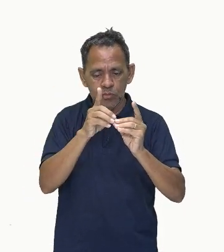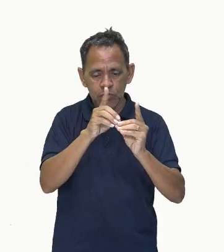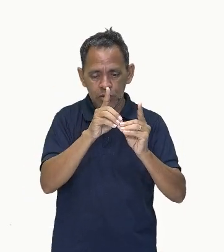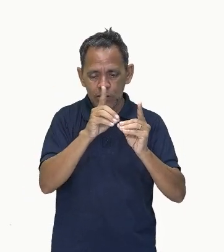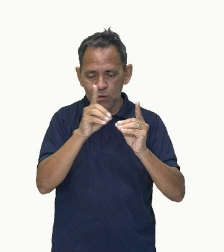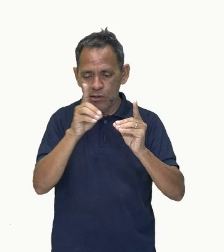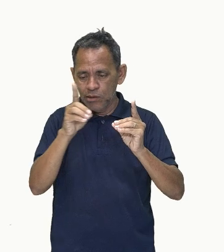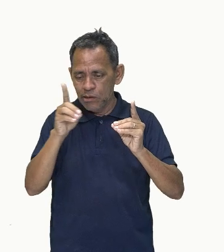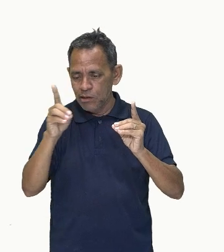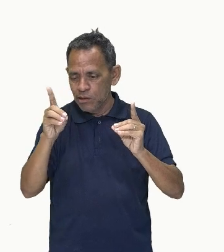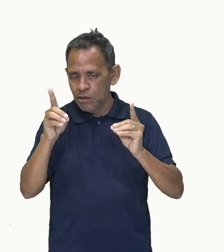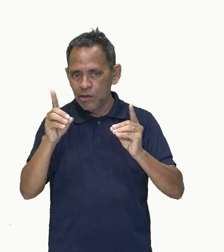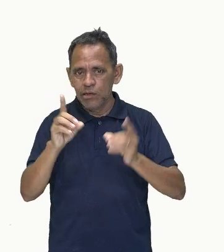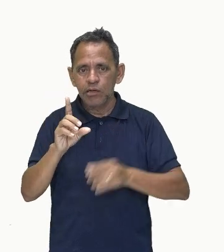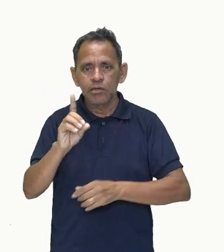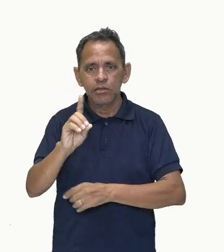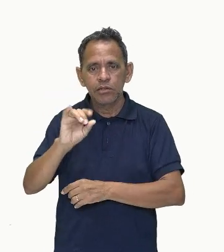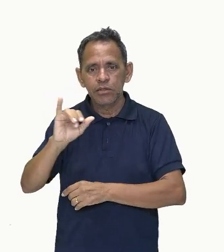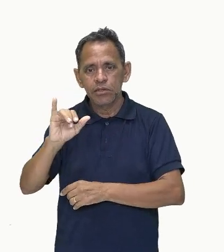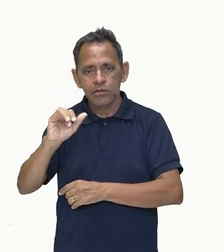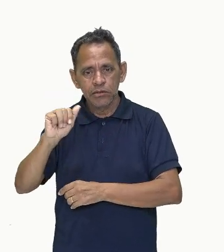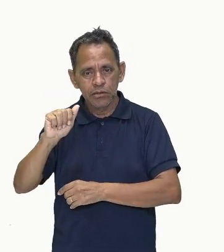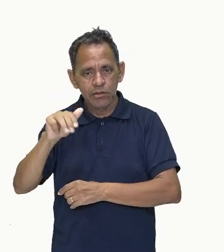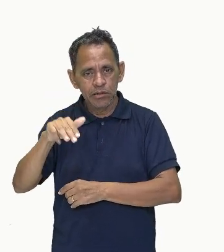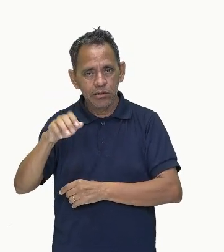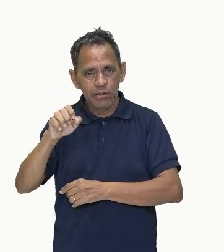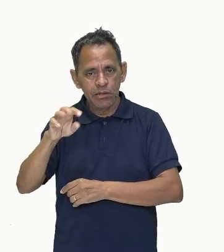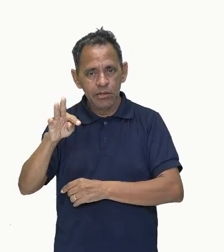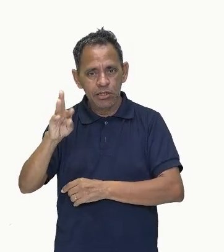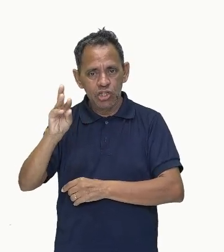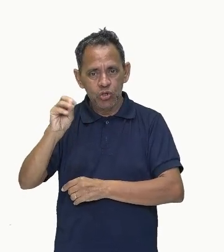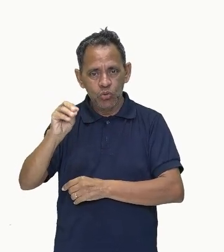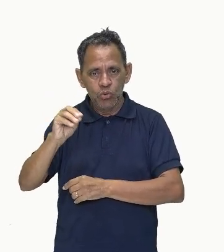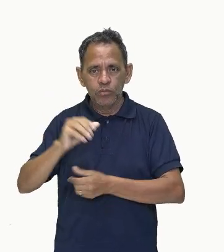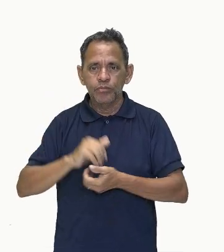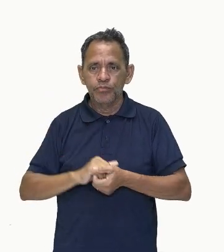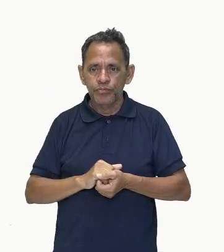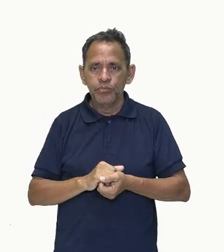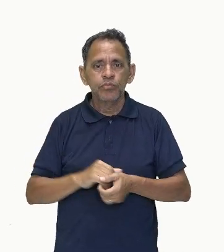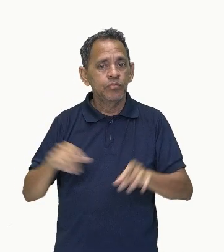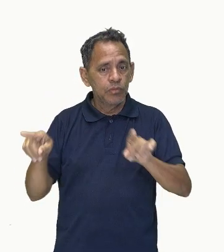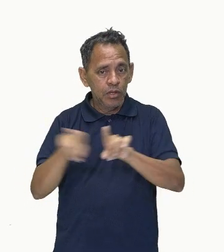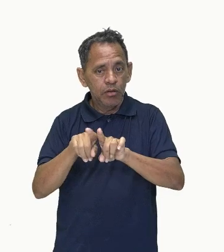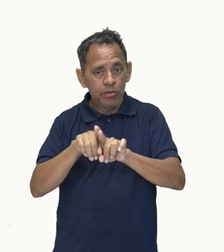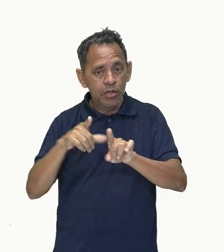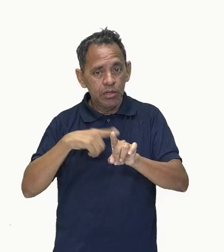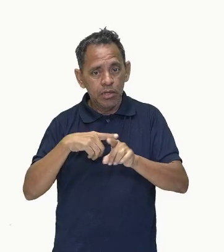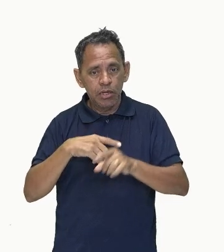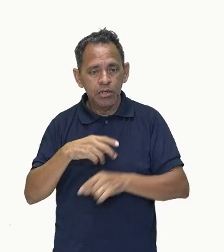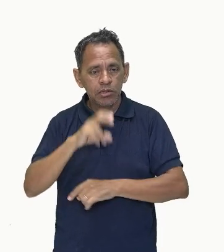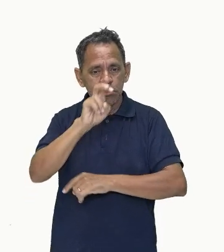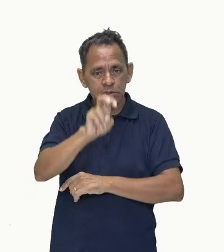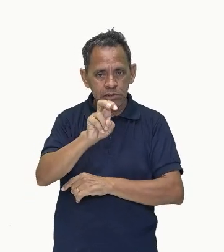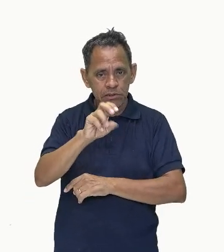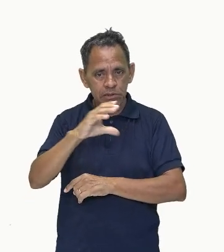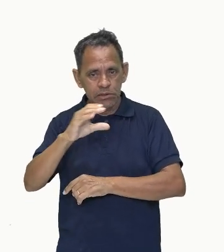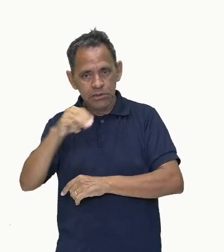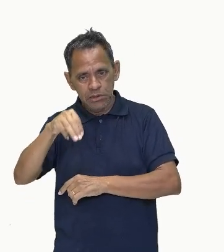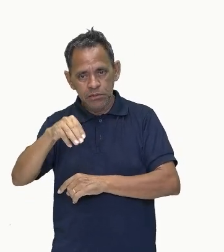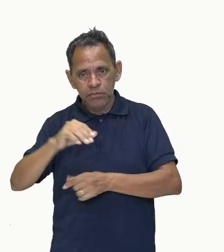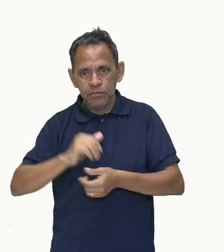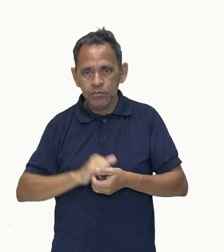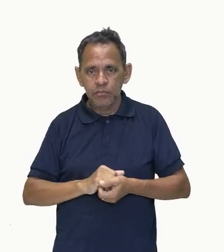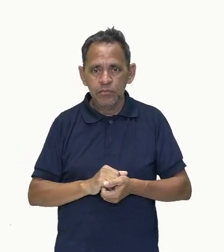outro lado aqui, né? Já seria um segundo raio, que também tem 5 centímetros.